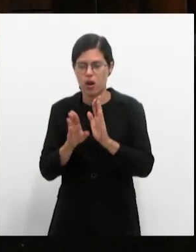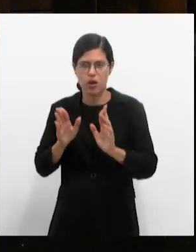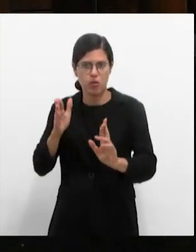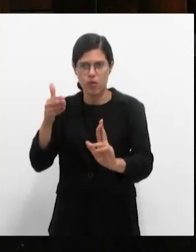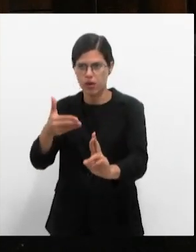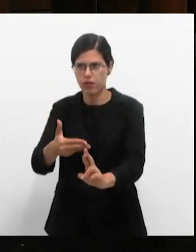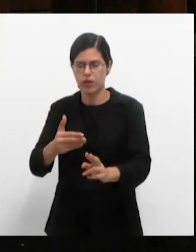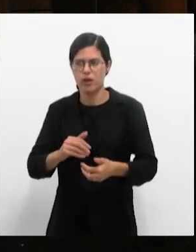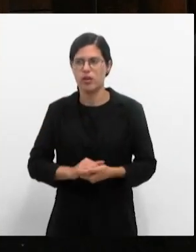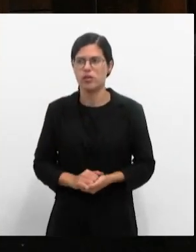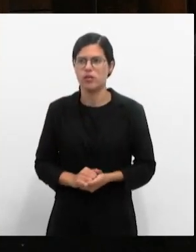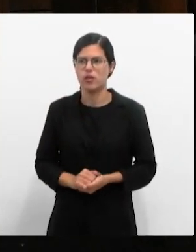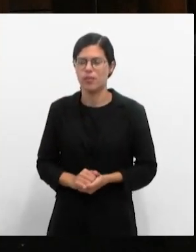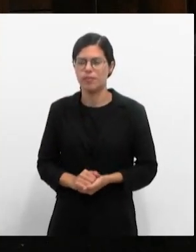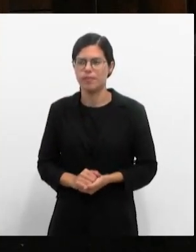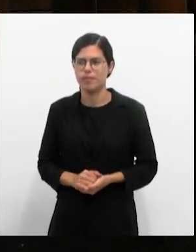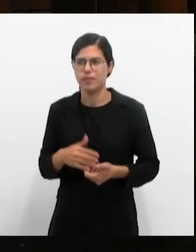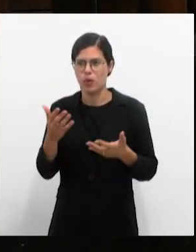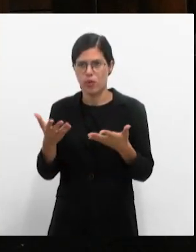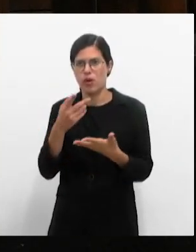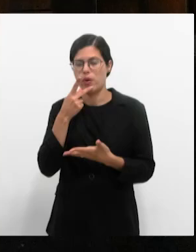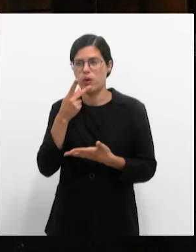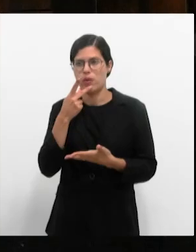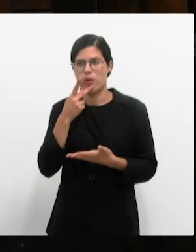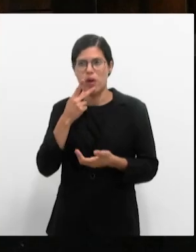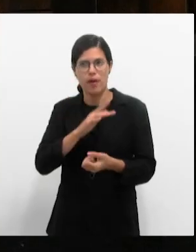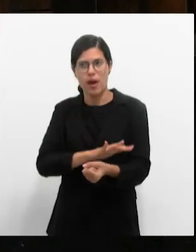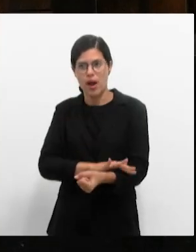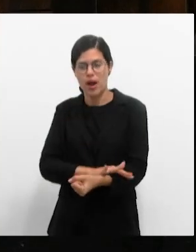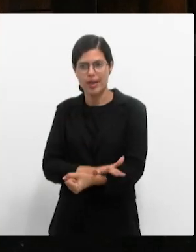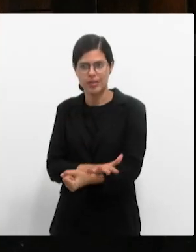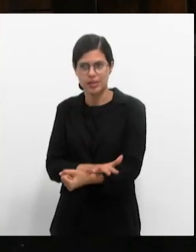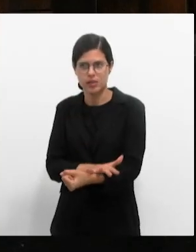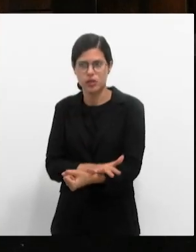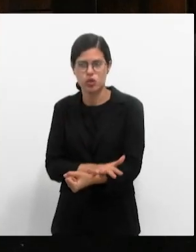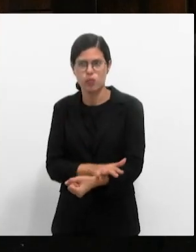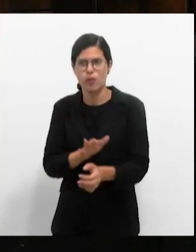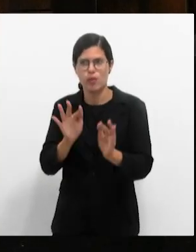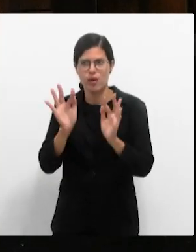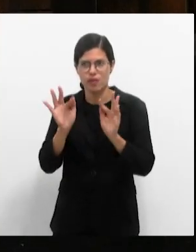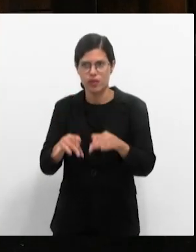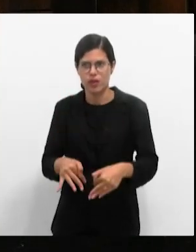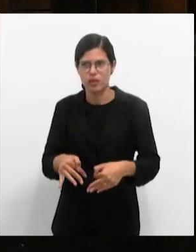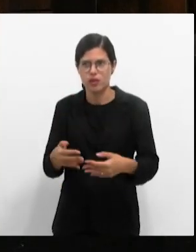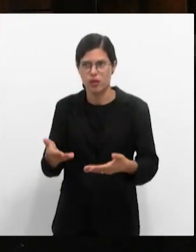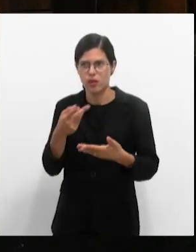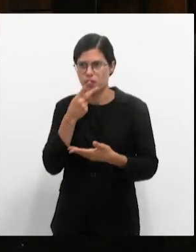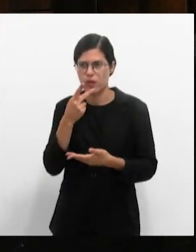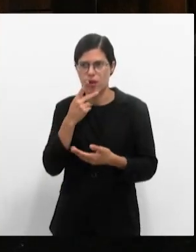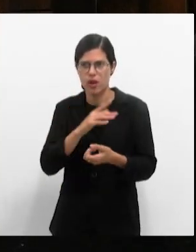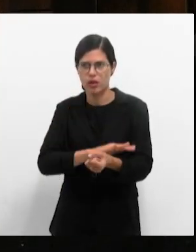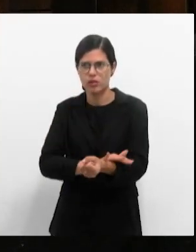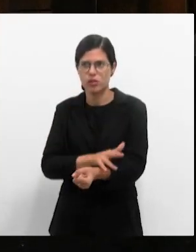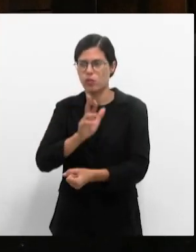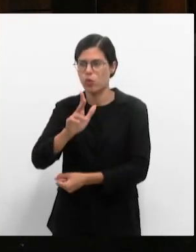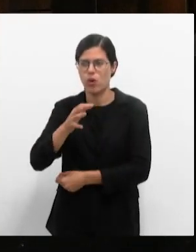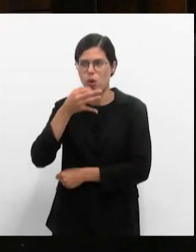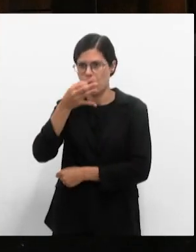referência. Eu quero dizer que racismo, e para fechar mesmo, eu quero dizer que racismo não é